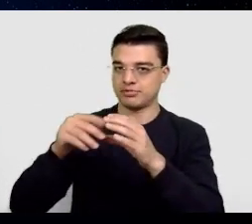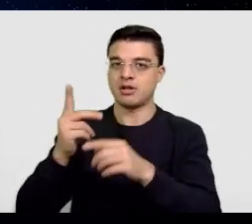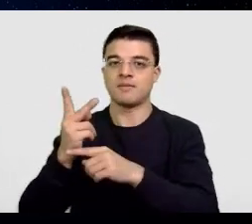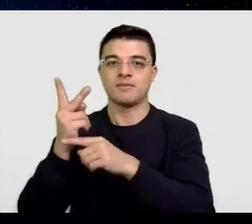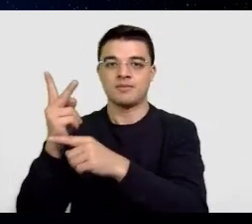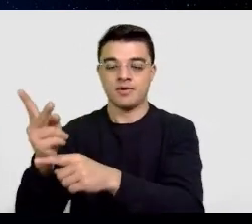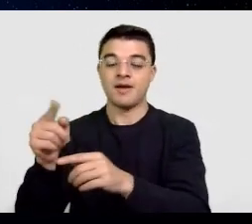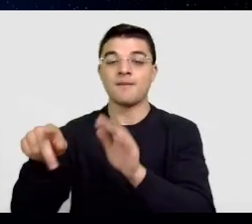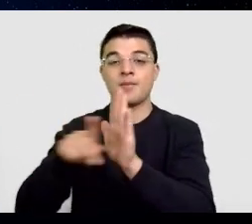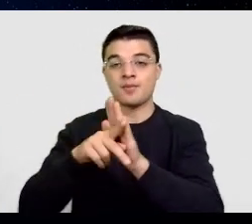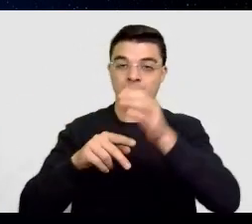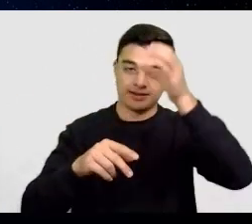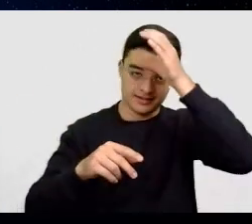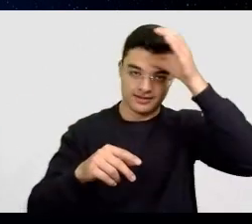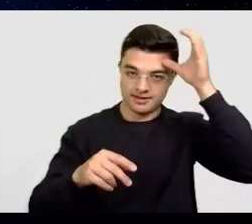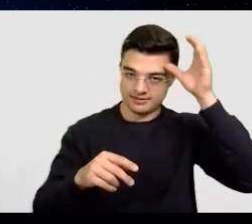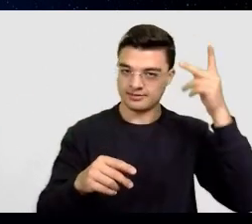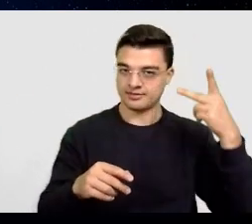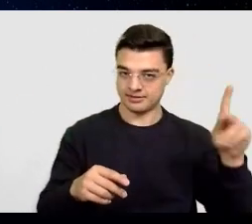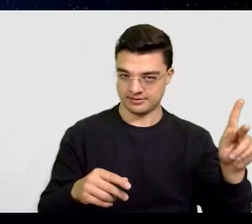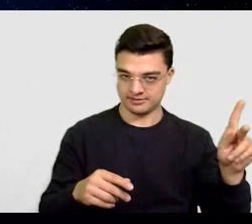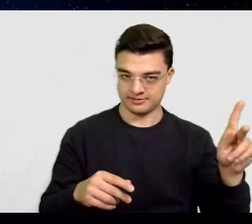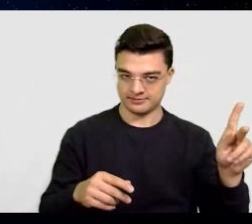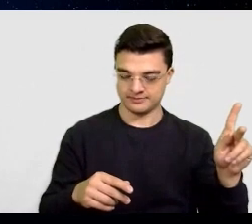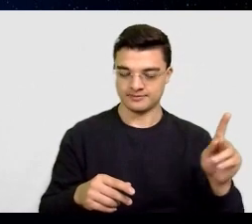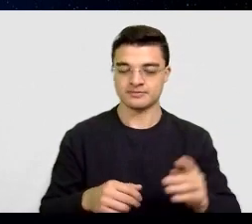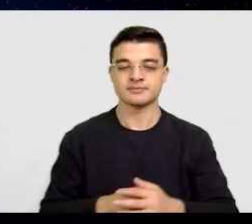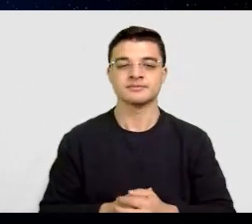informando, está dando o input dessa informação no meu sistema.